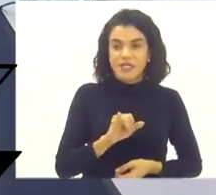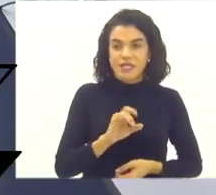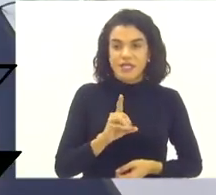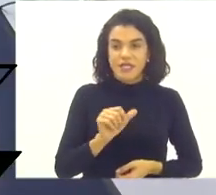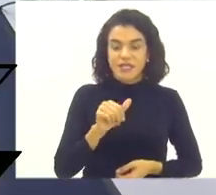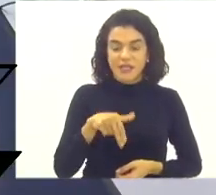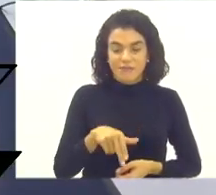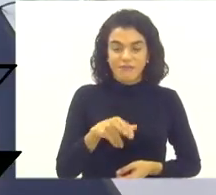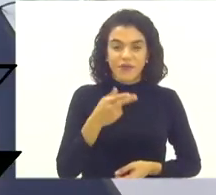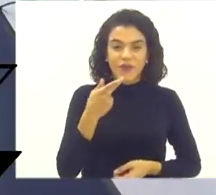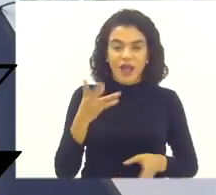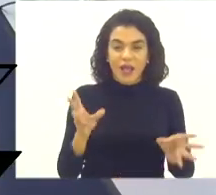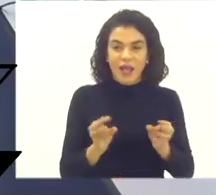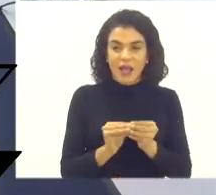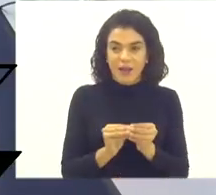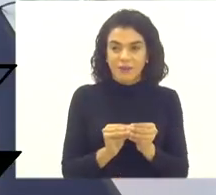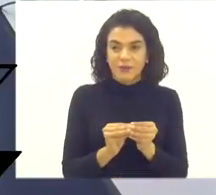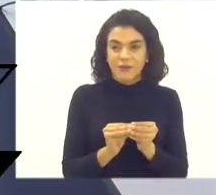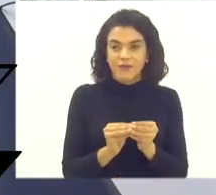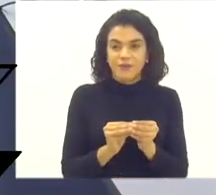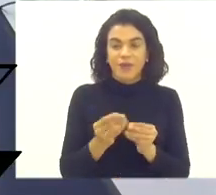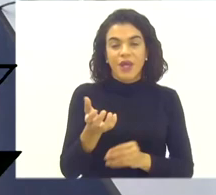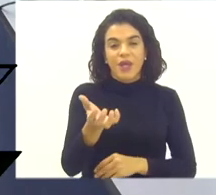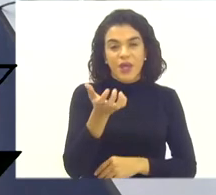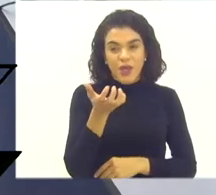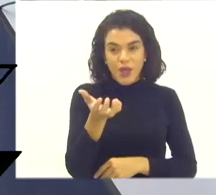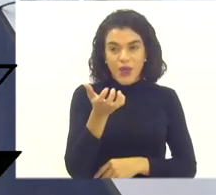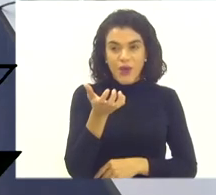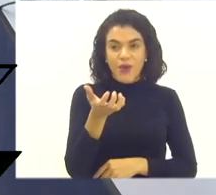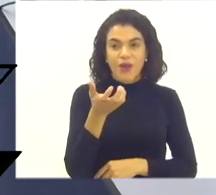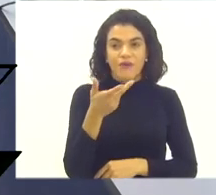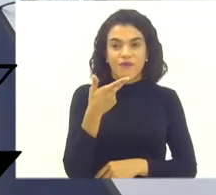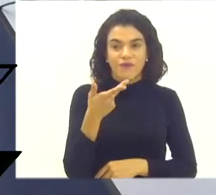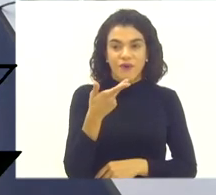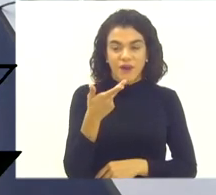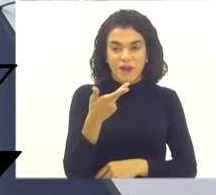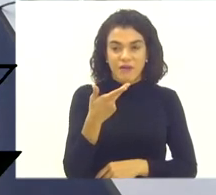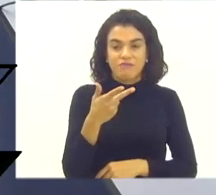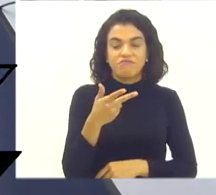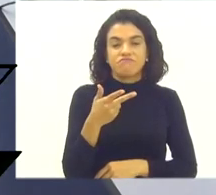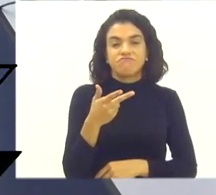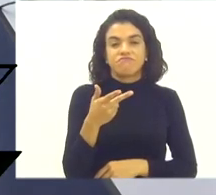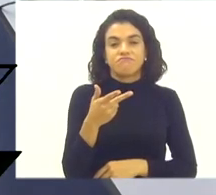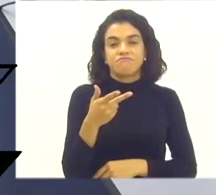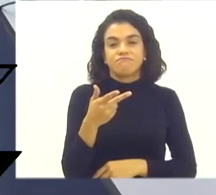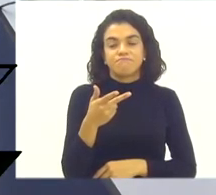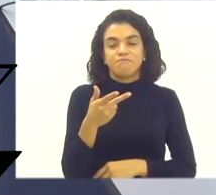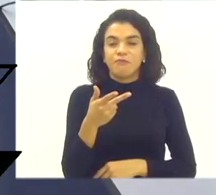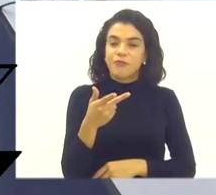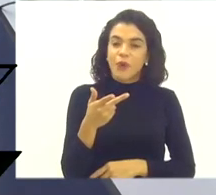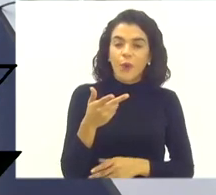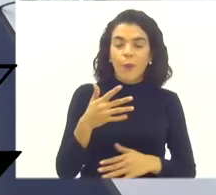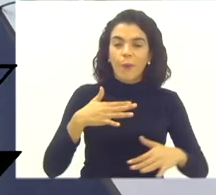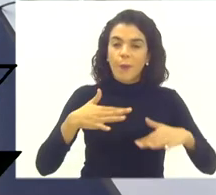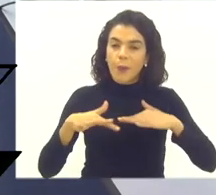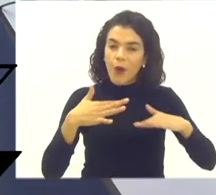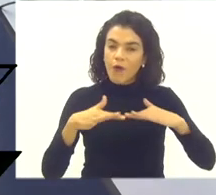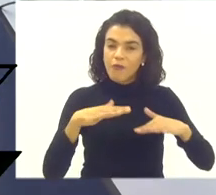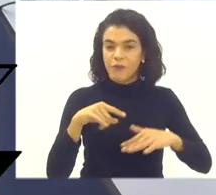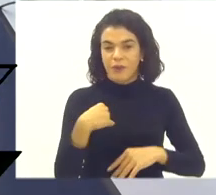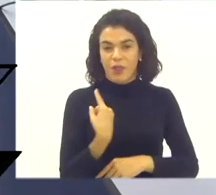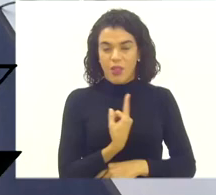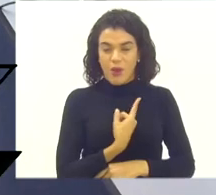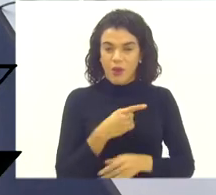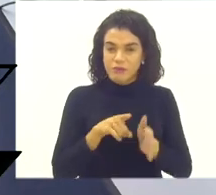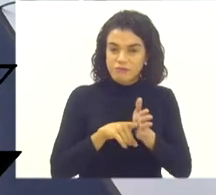falar rápido né Presidente eu quero só começar Fala aí criando aqui uma uma um movimento nosso aqui